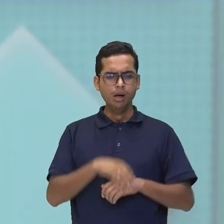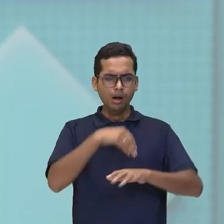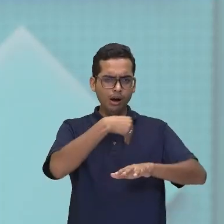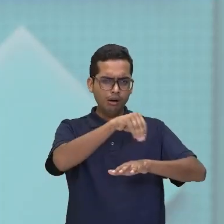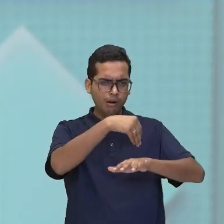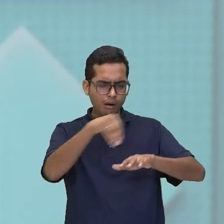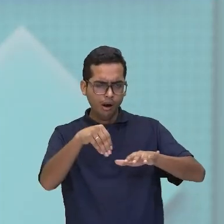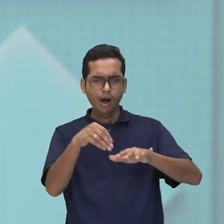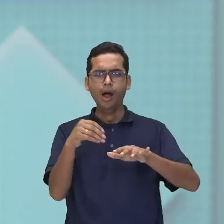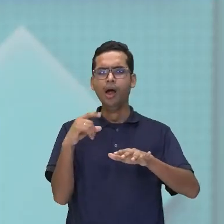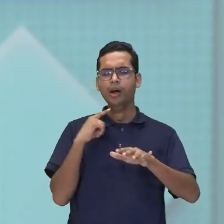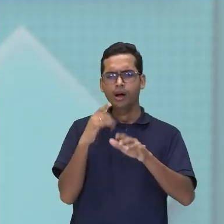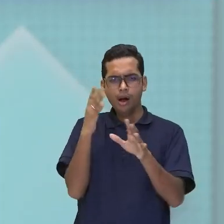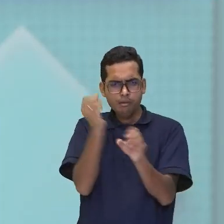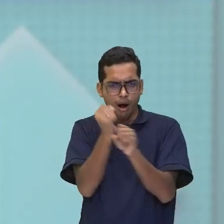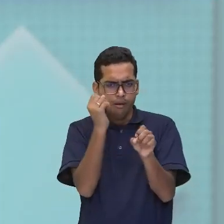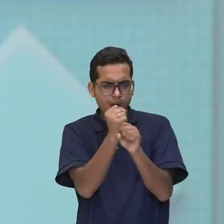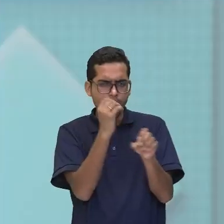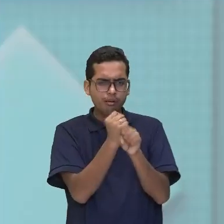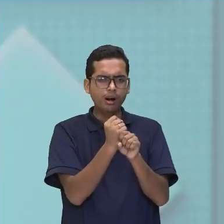nivelamento, né?